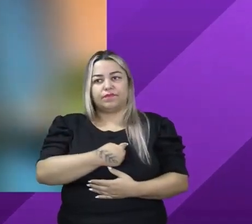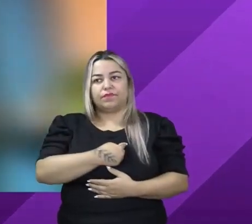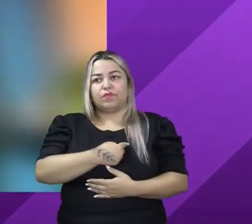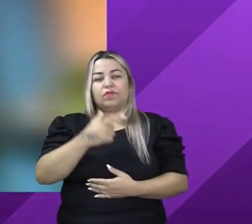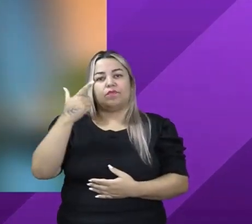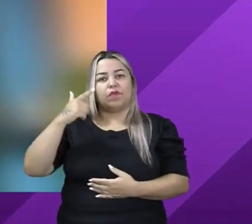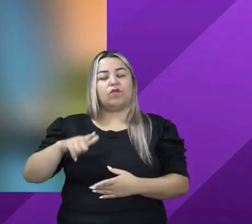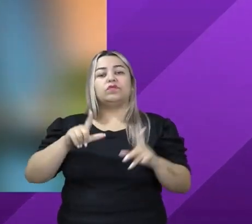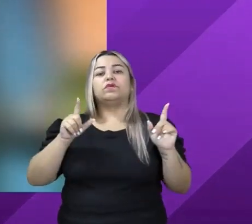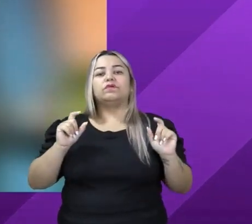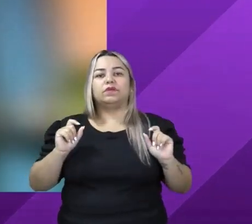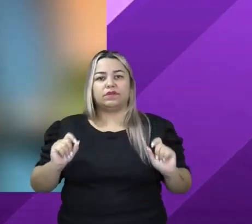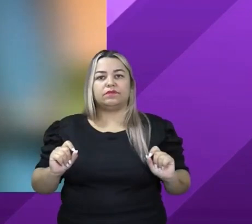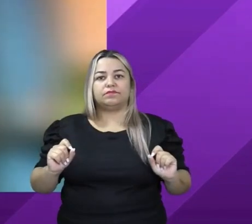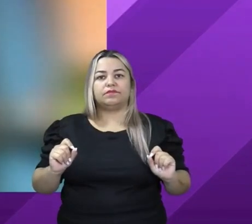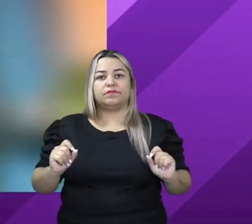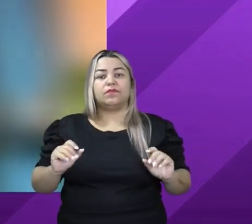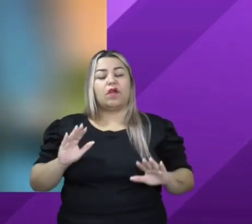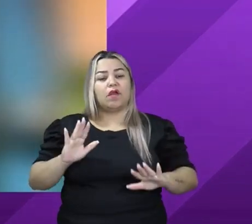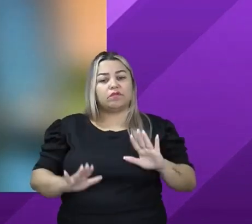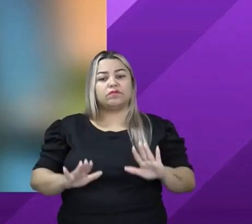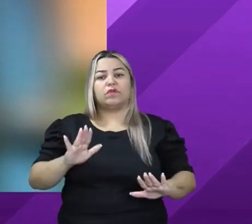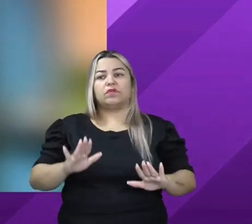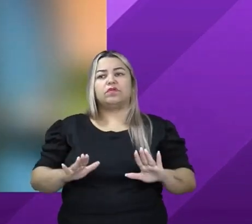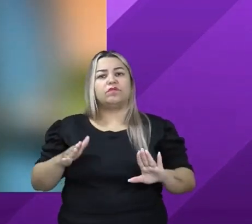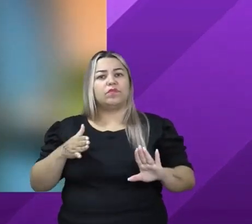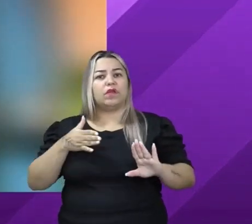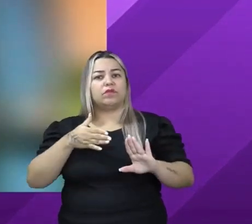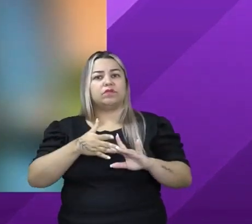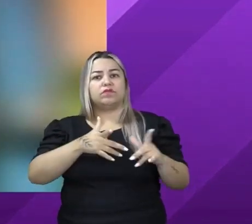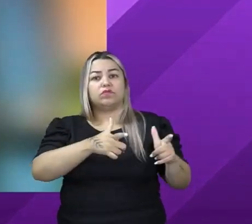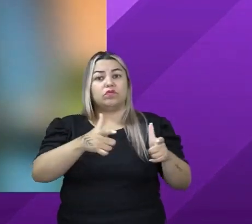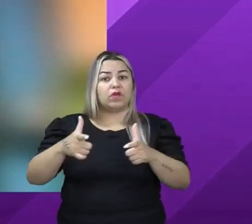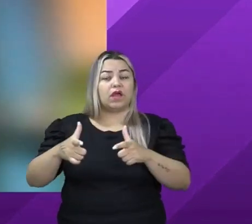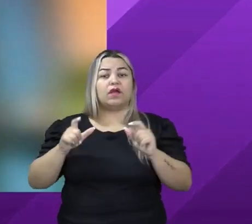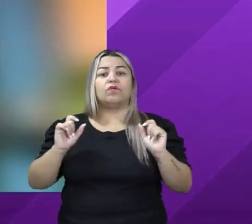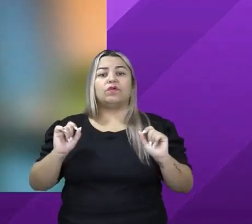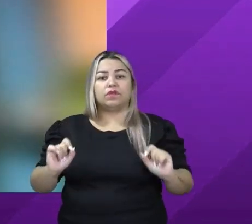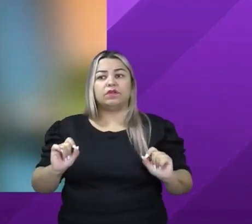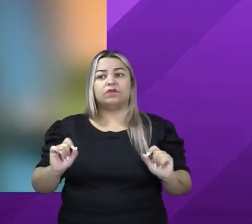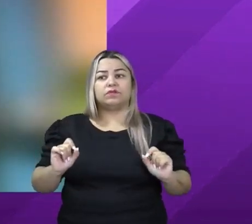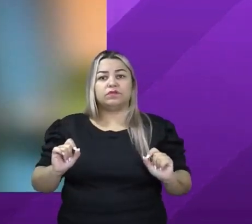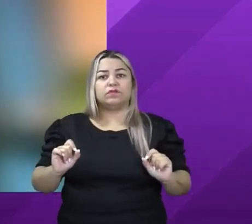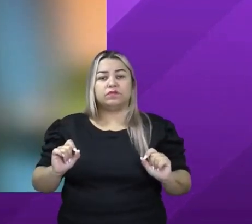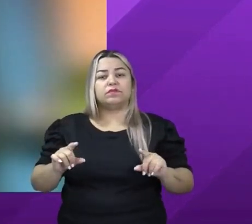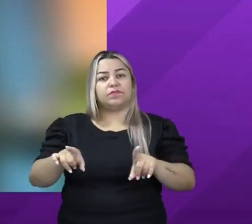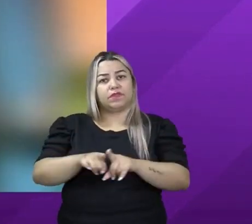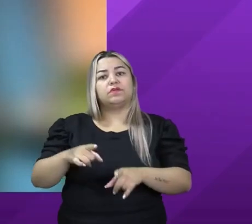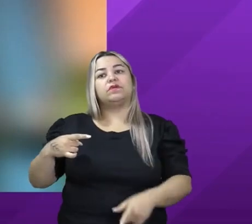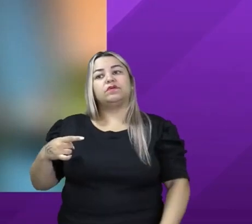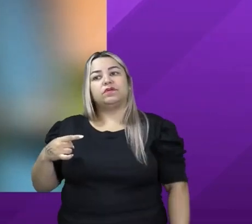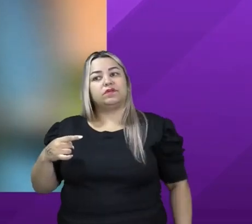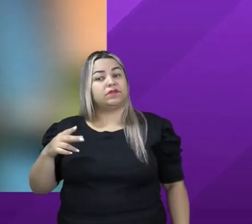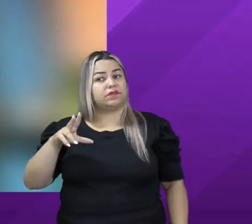Uma outra questão também que muitas vezes nos impede de ocupar esse espaço e que por conta disso a gente também